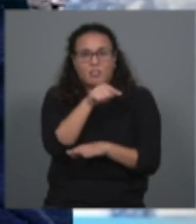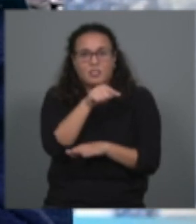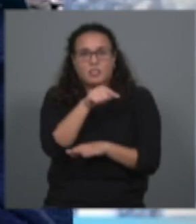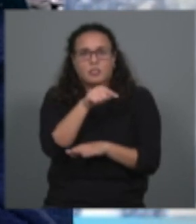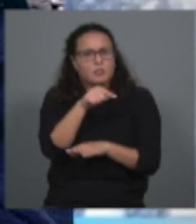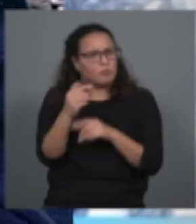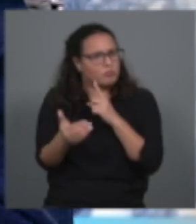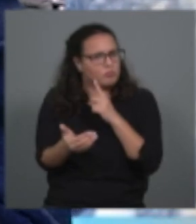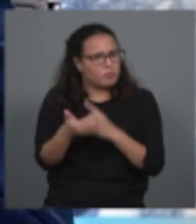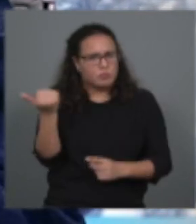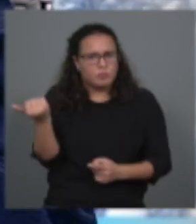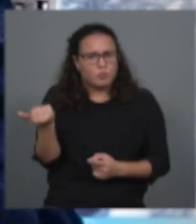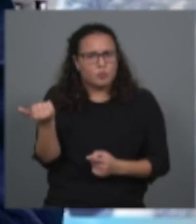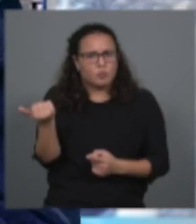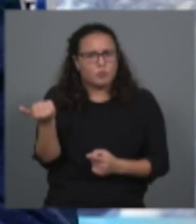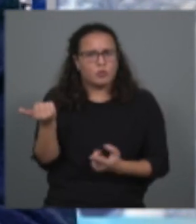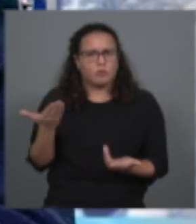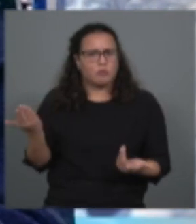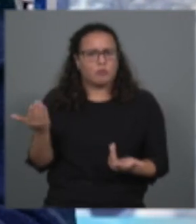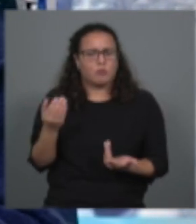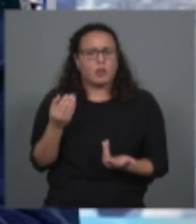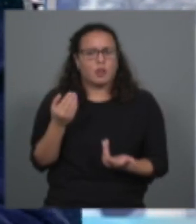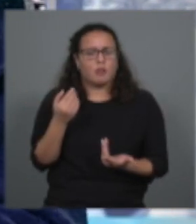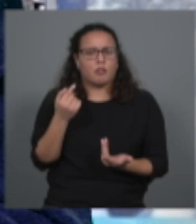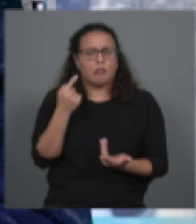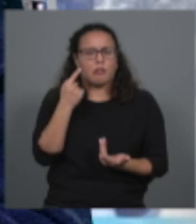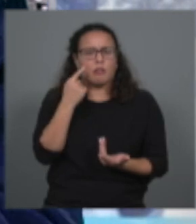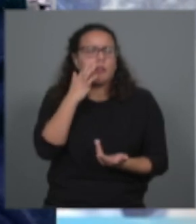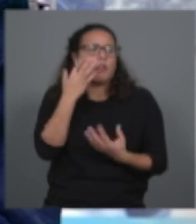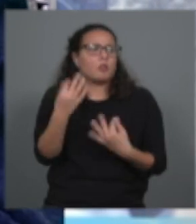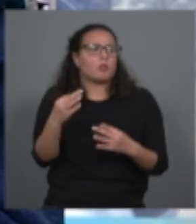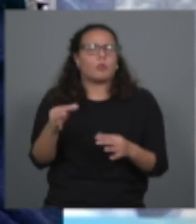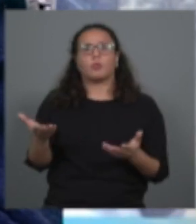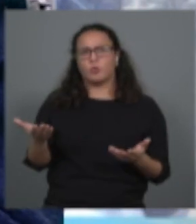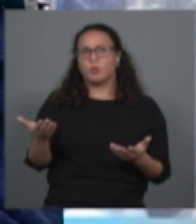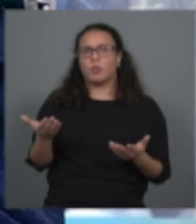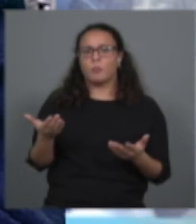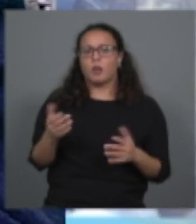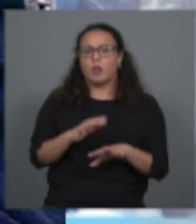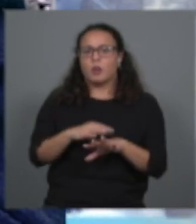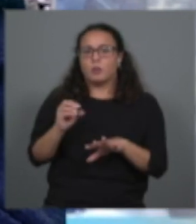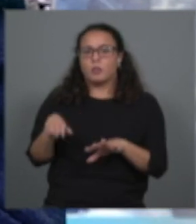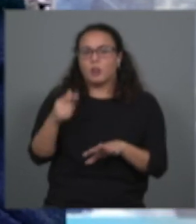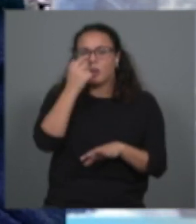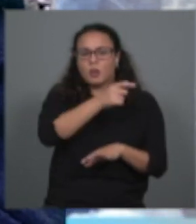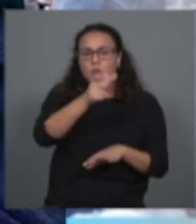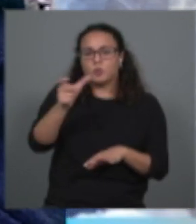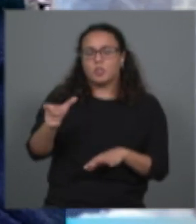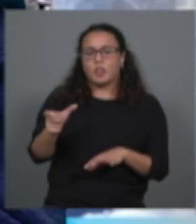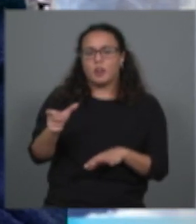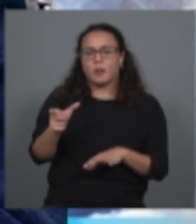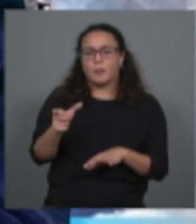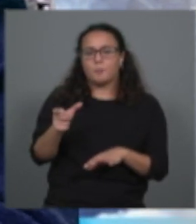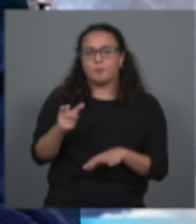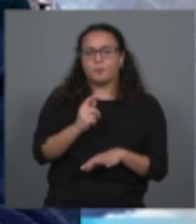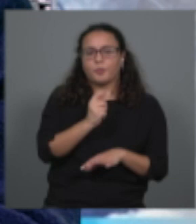Porto. Ou pelo menos 1 ou 2 terços. É porque as pessoas tinham uma empatia por ele.